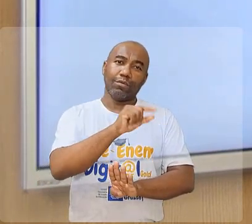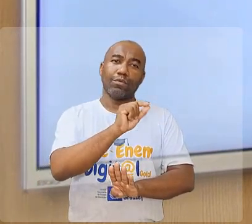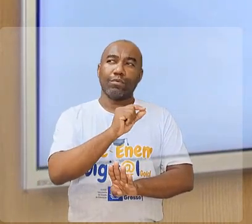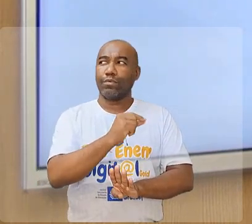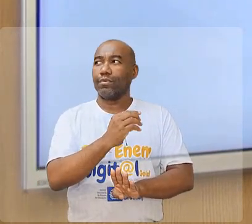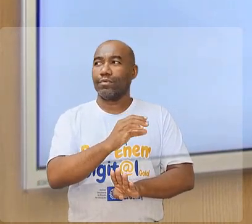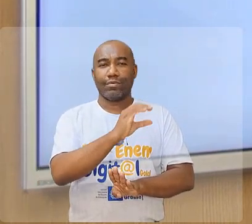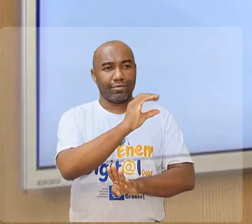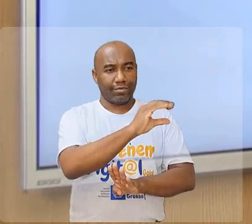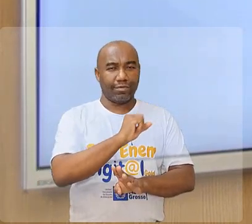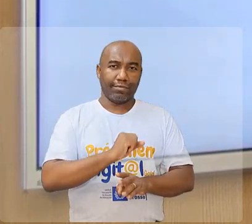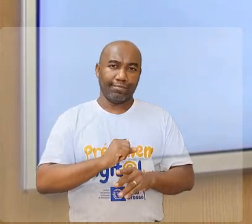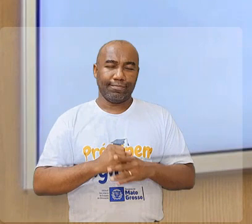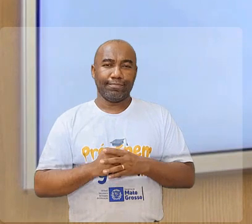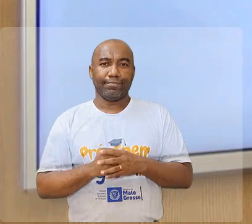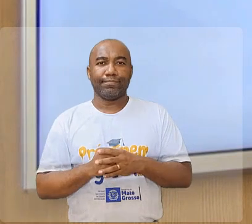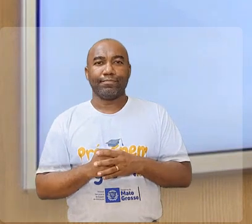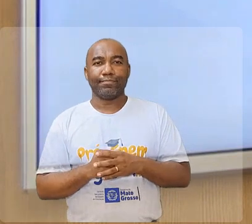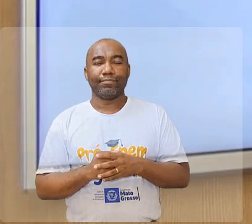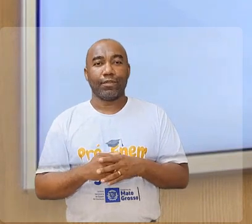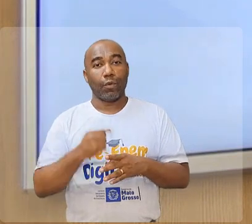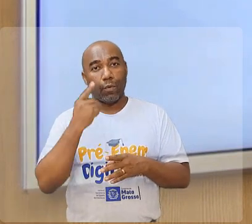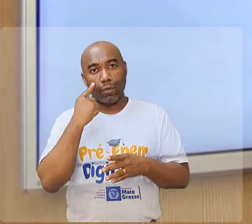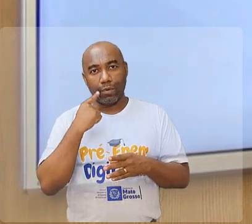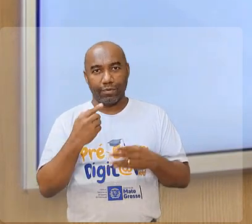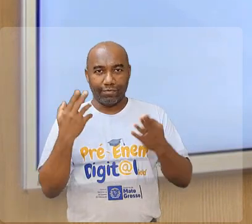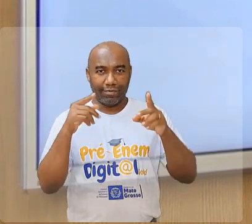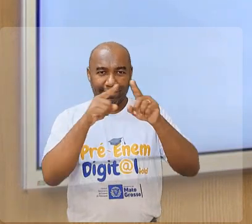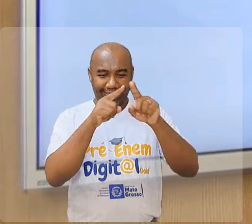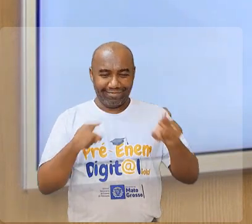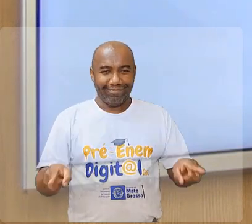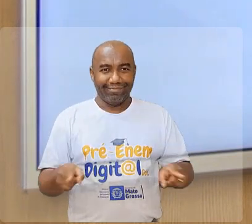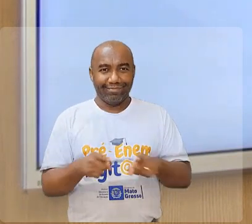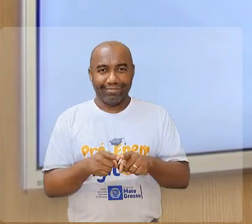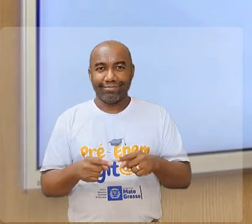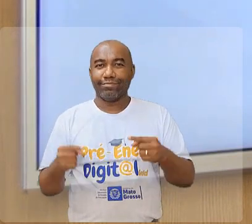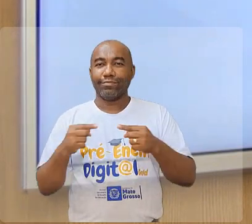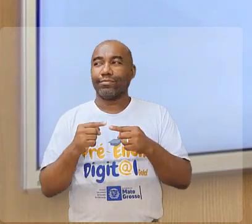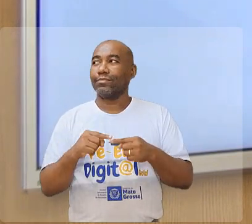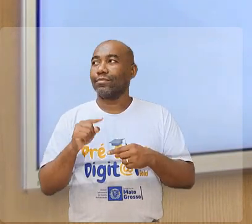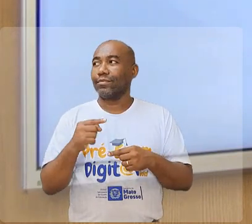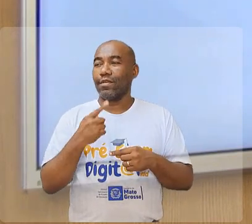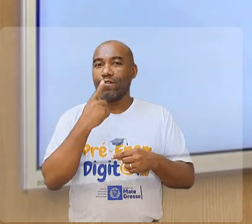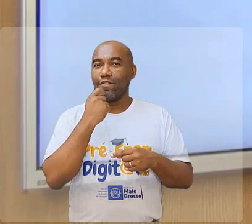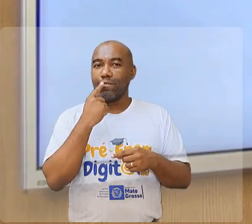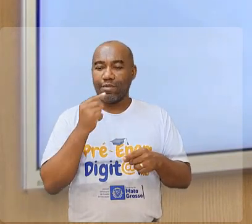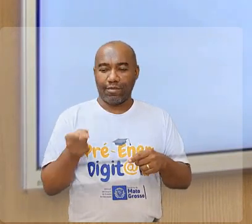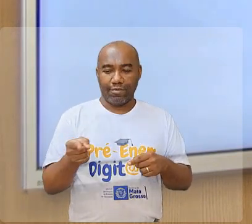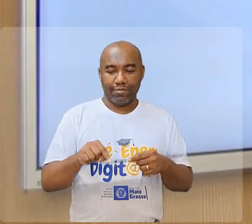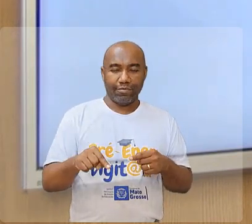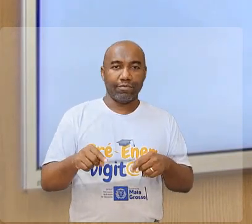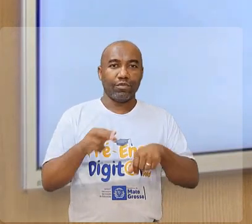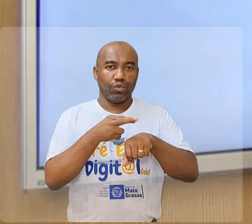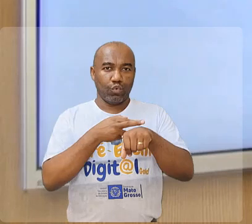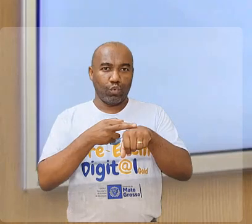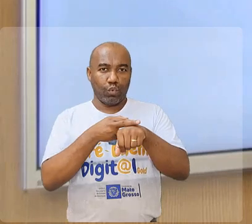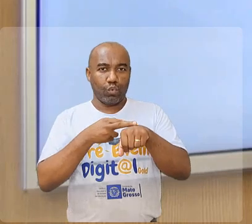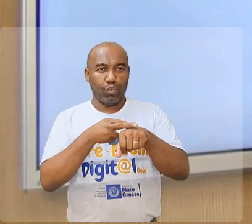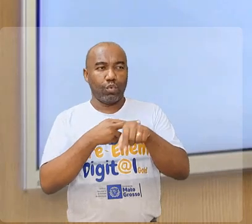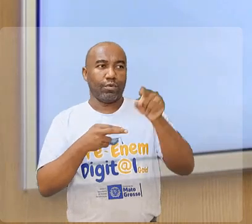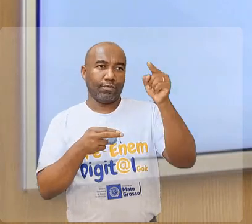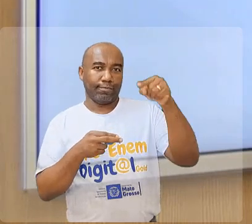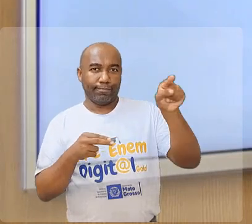de serzinho calma até tarde para você dá uma olhadinha nesse ângulo vermelho e nesse ângulo roxo